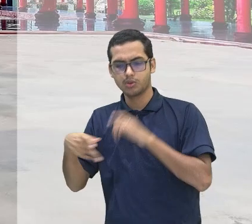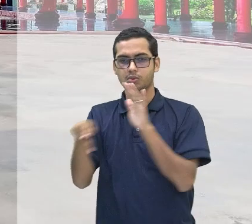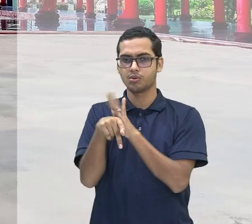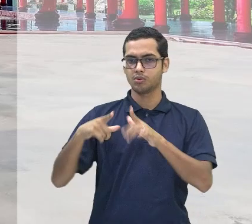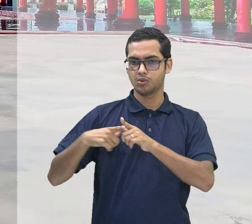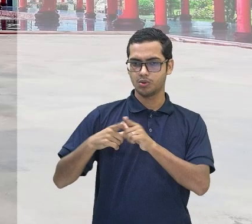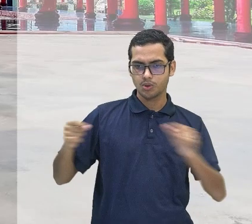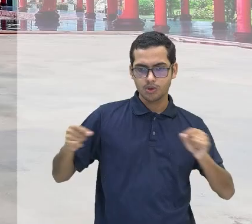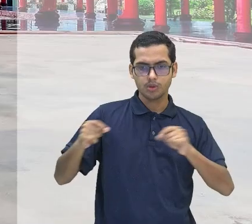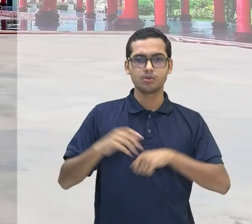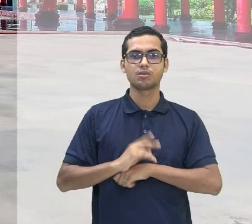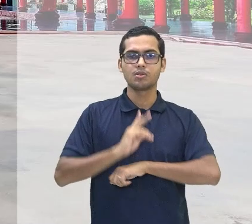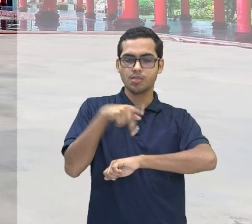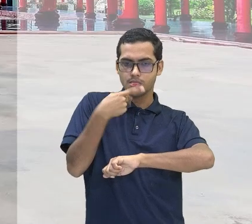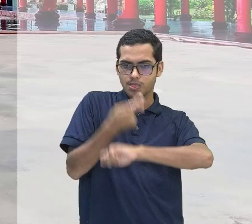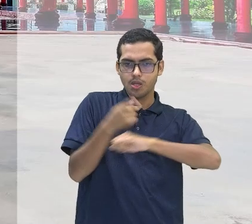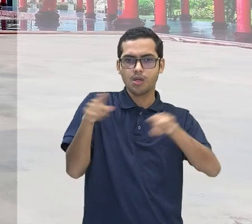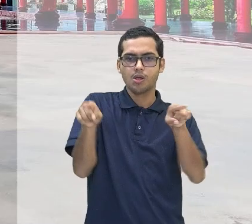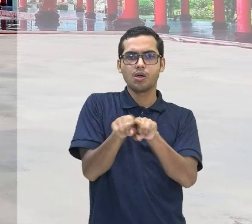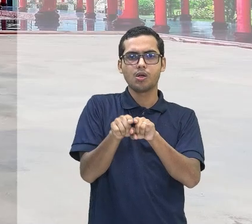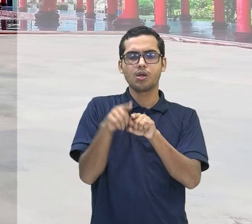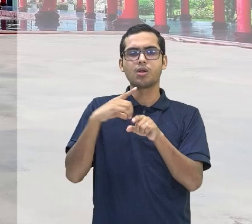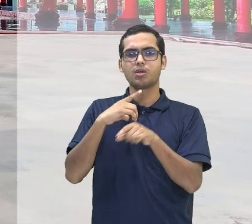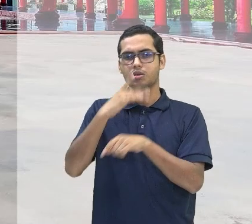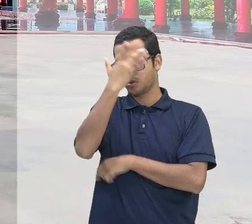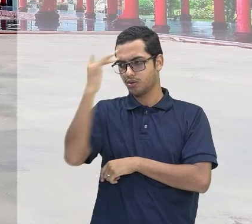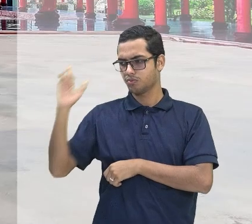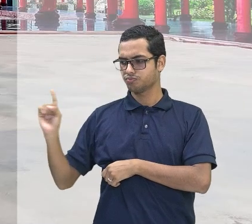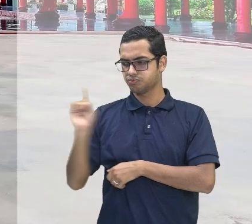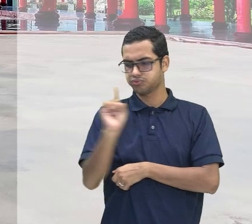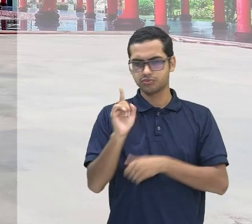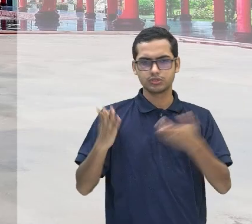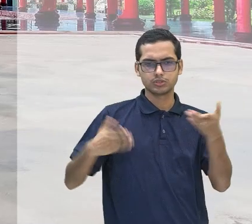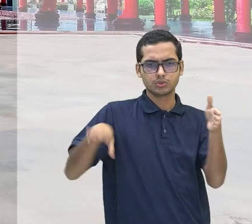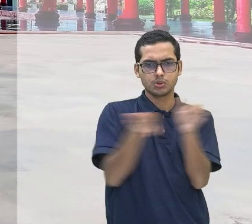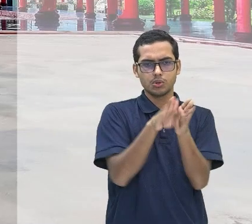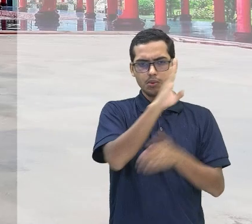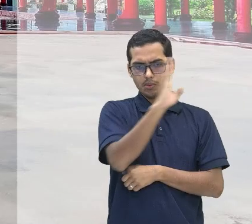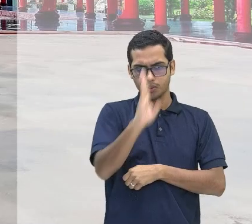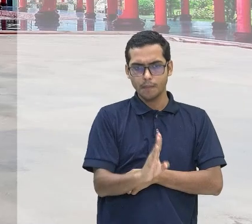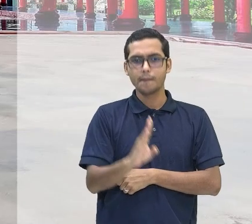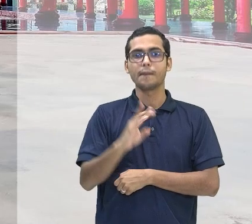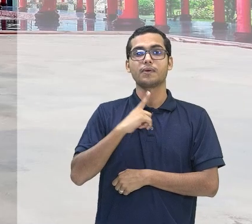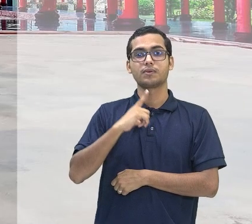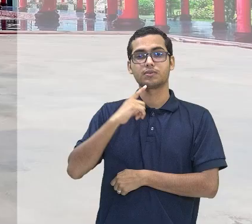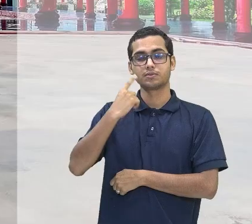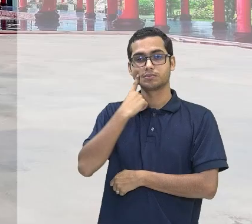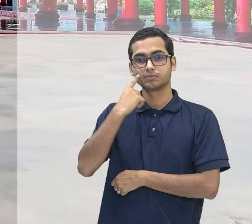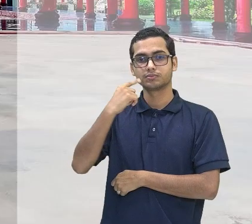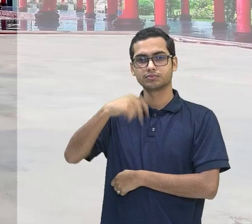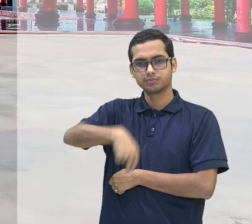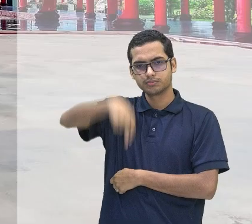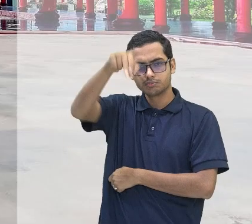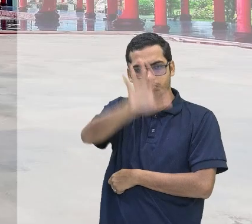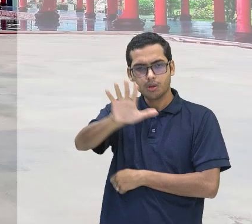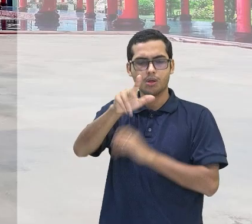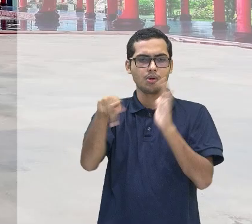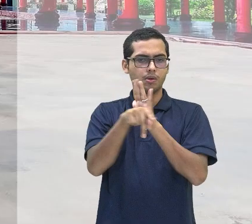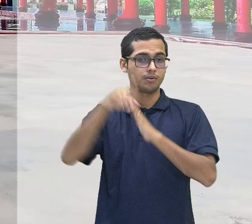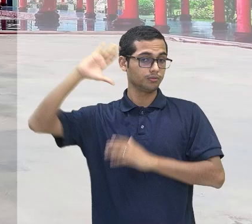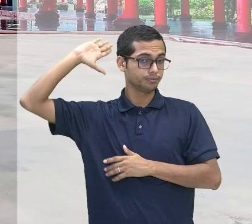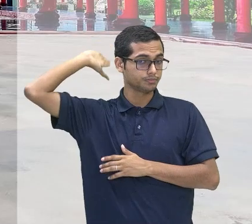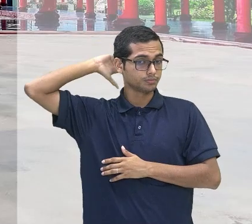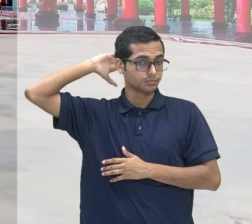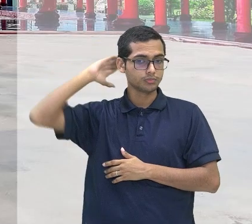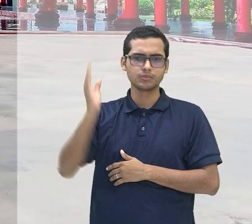chegou até o Brasil, principalmente ali na região do Pará. E ali ele conheceu uma família que é a família